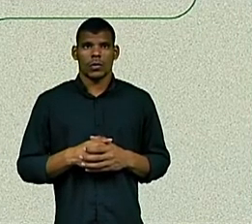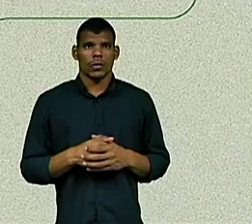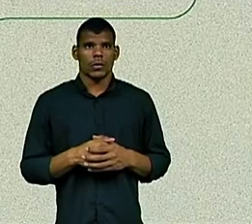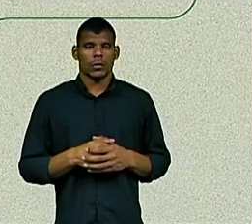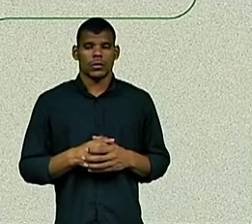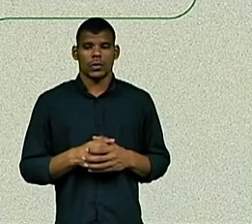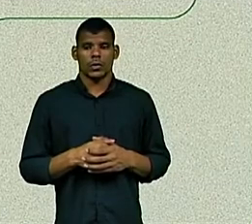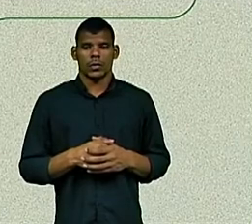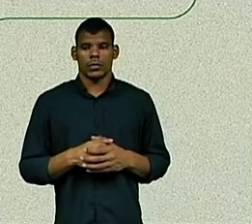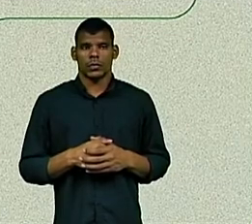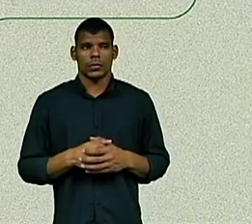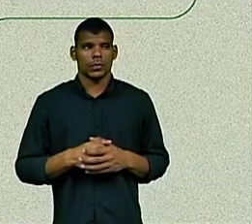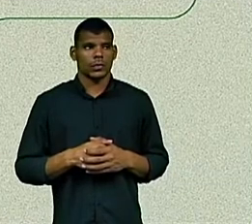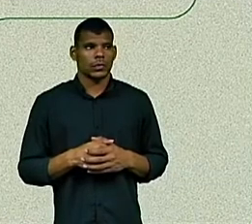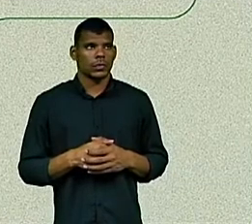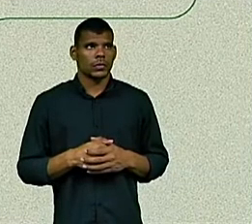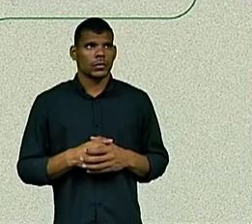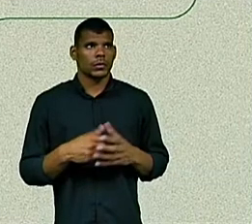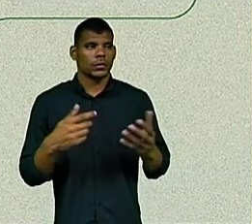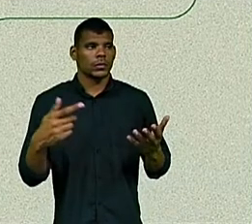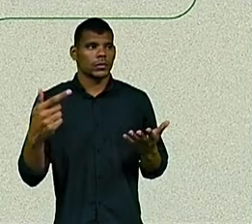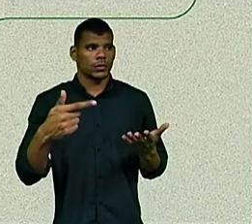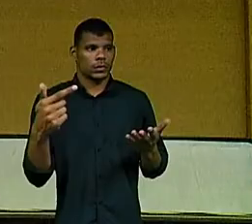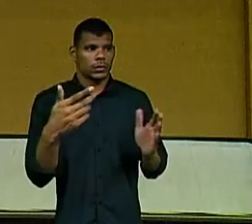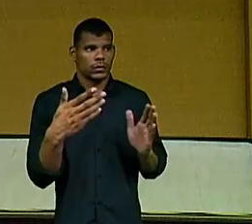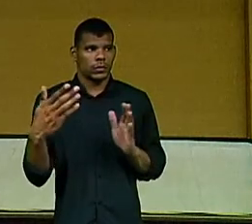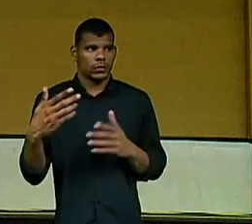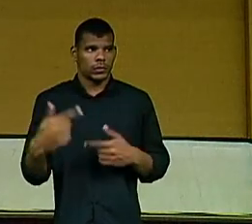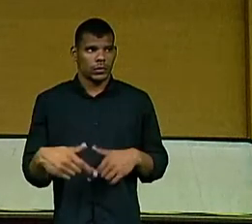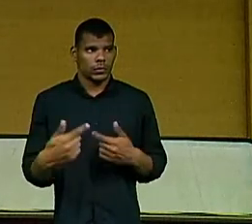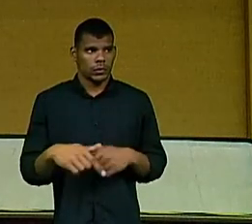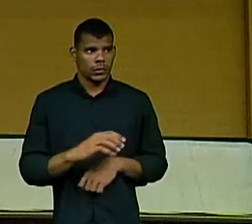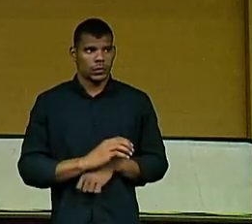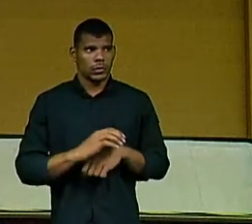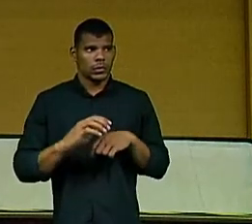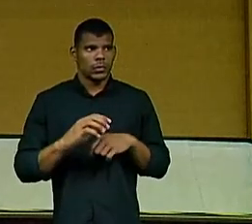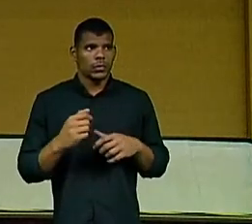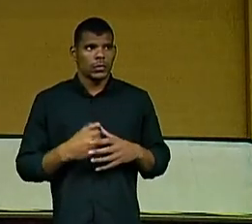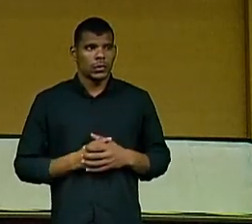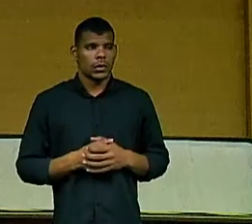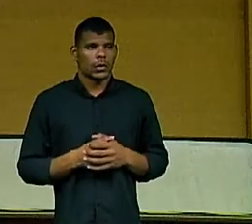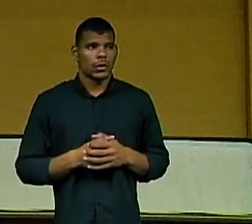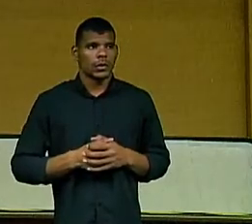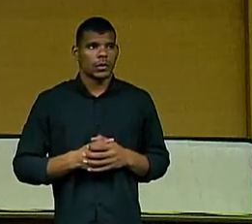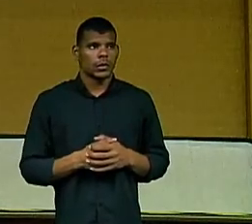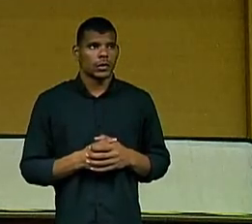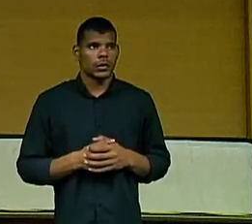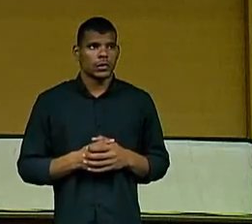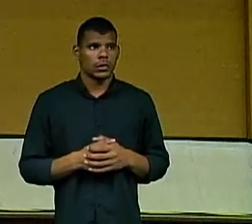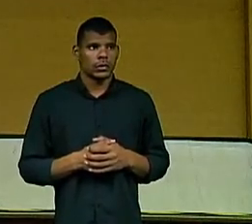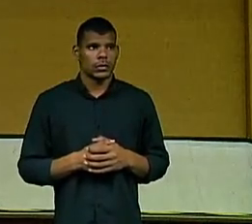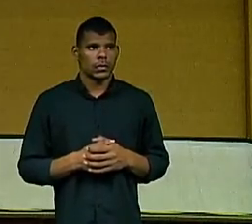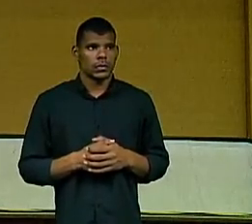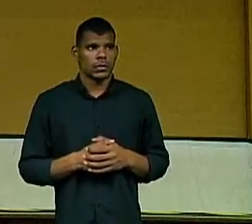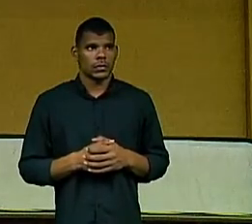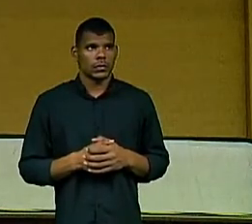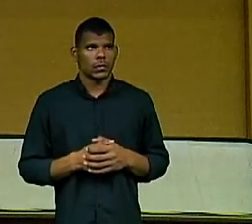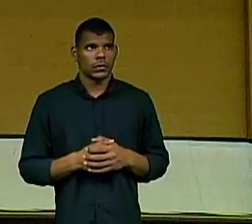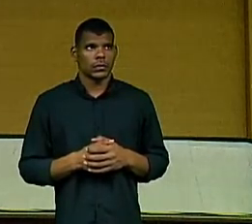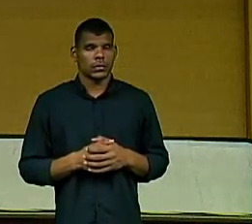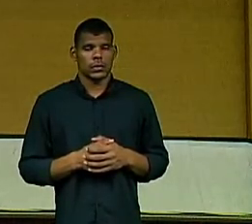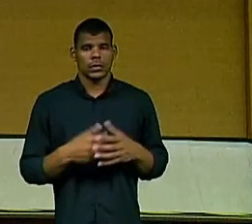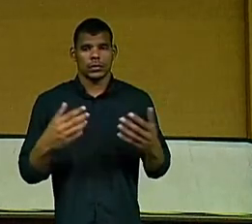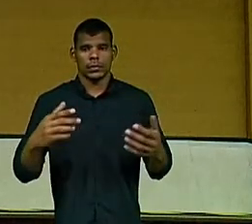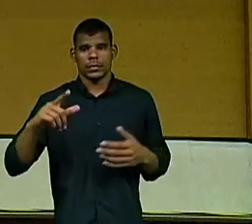que o segundo turno foi previsto na Constituição não existia segundo Tur no e Luiz Inácio Lula da Silva